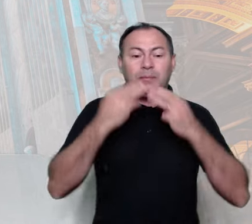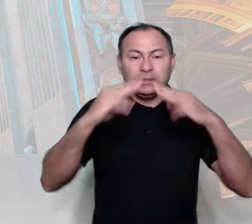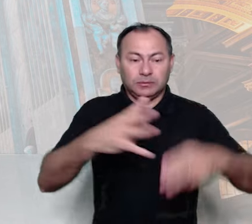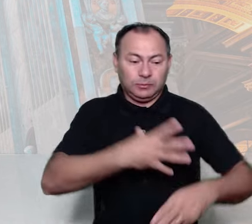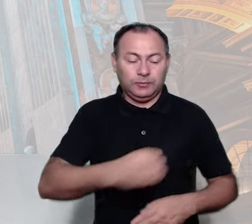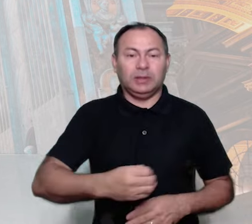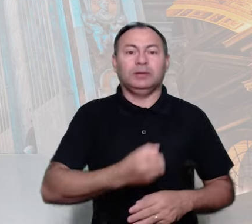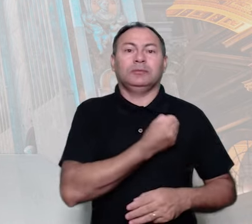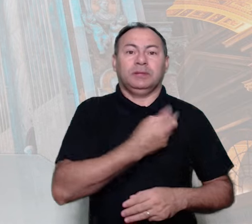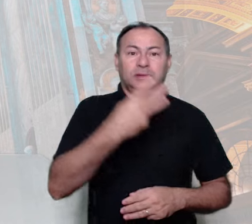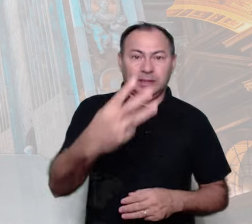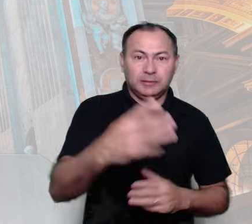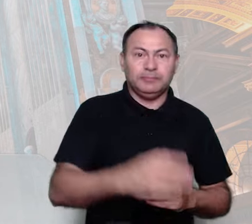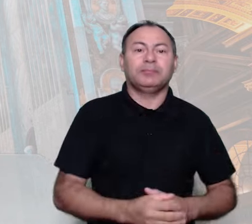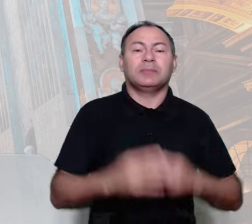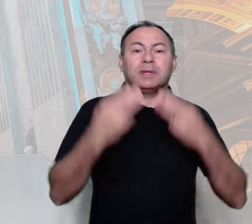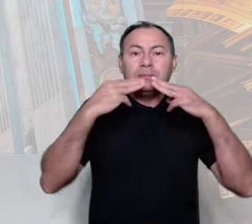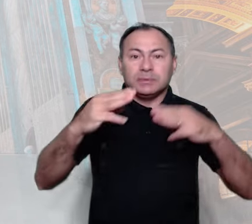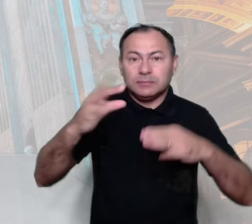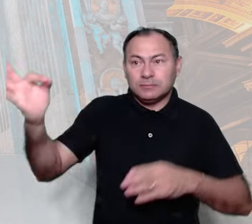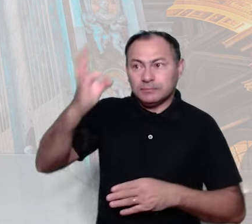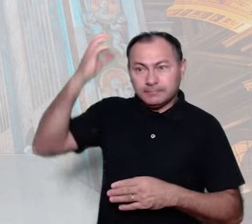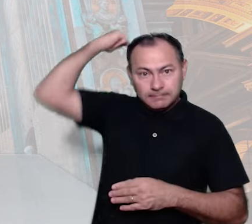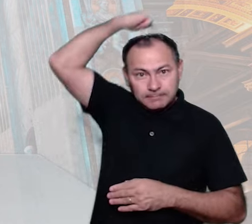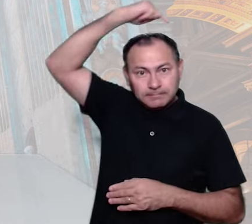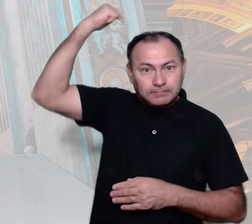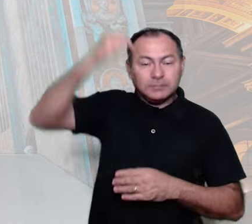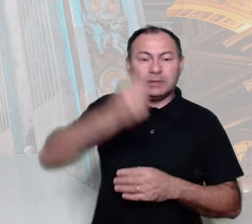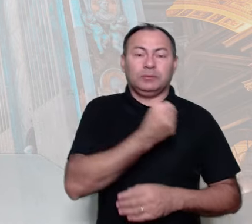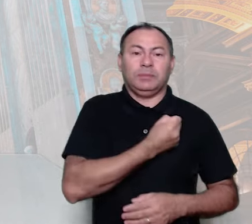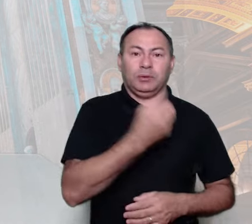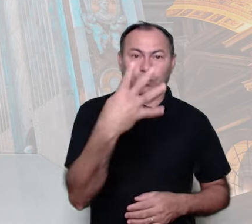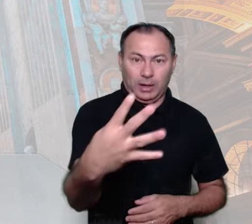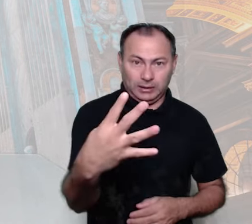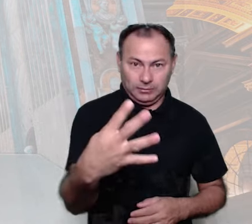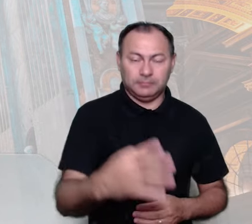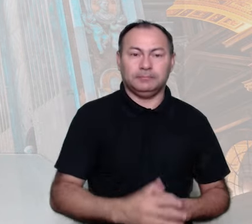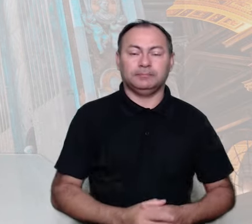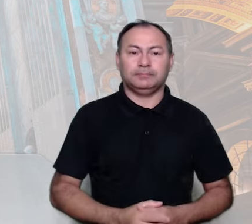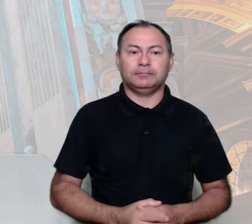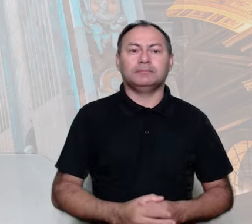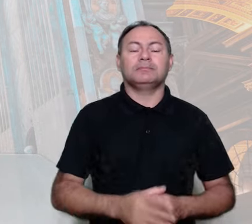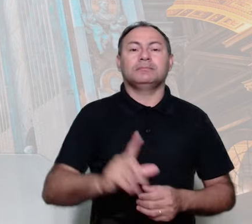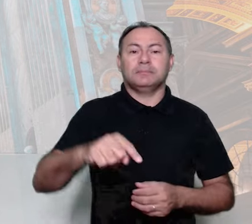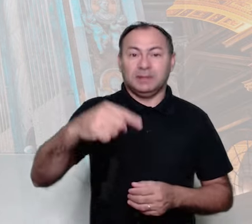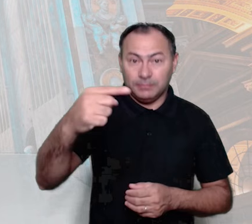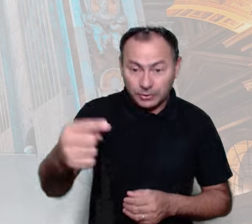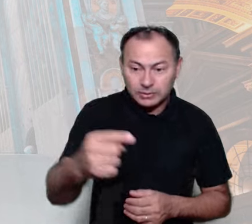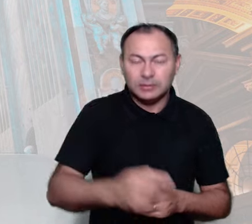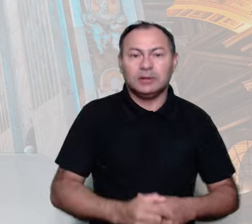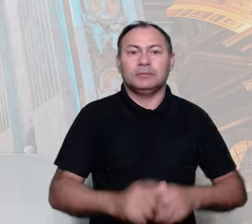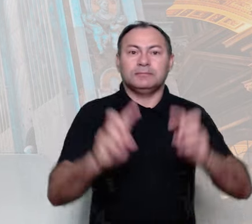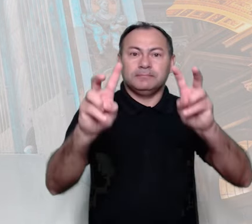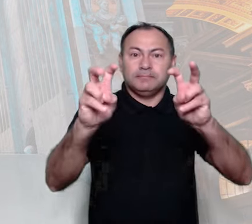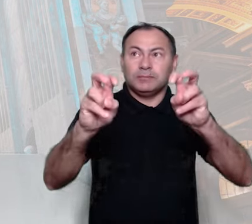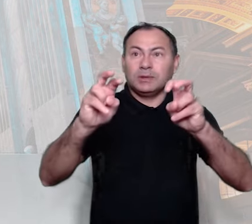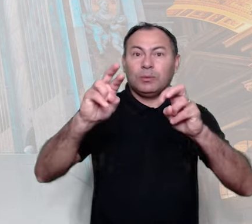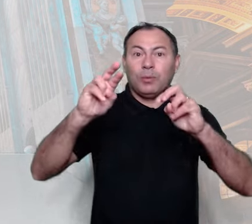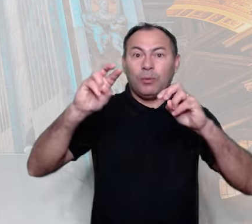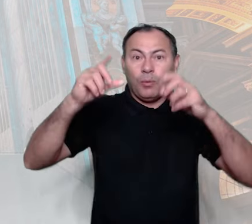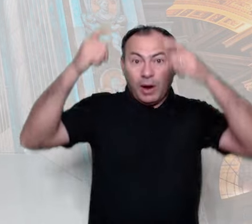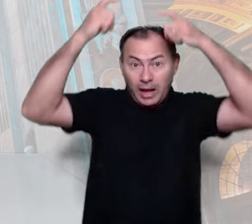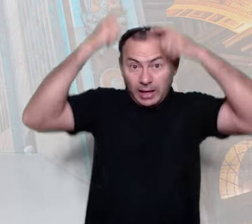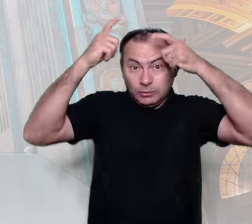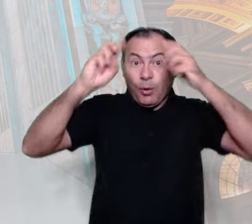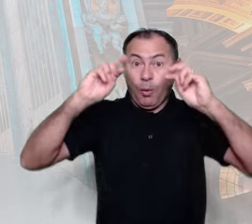com a missão do Filho, número três, e a missão do Espírito Santo, número quatro. Em seguida, vem o tema